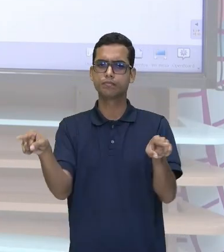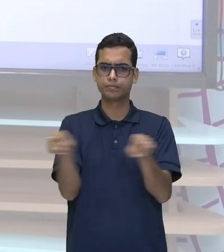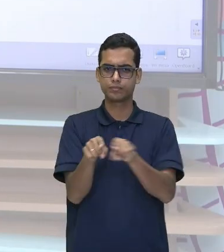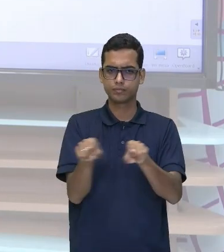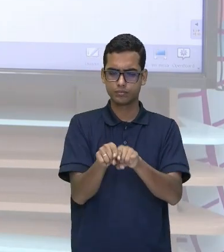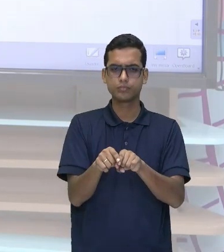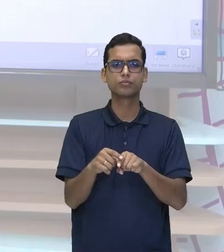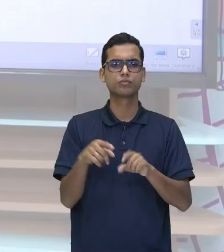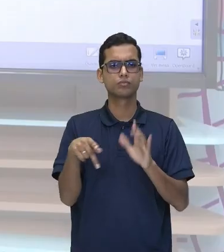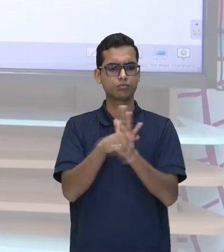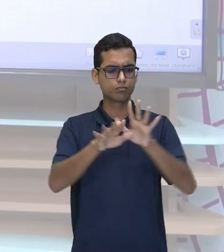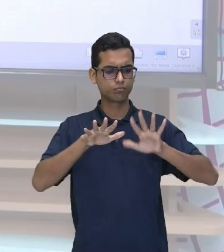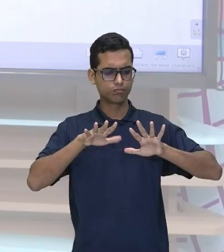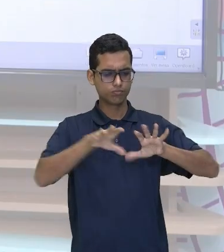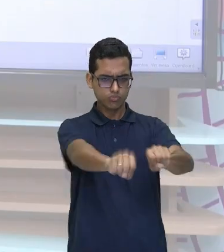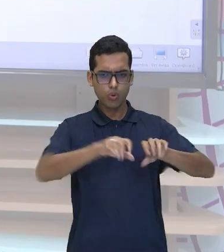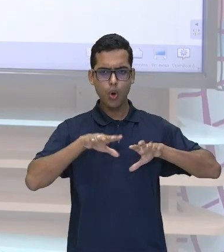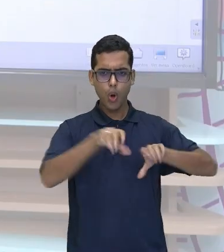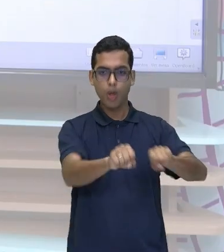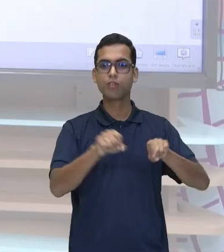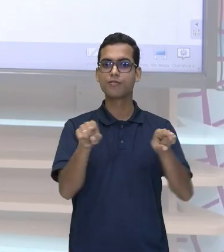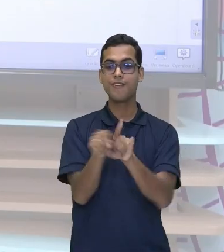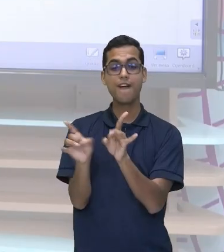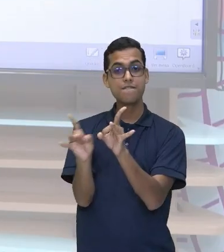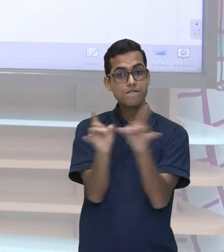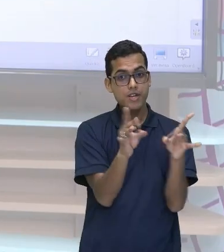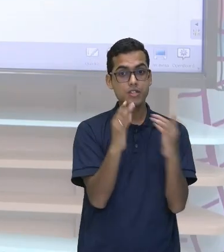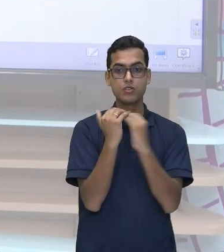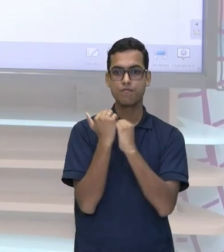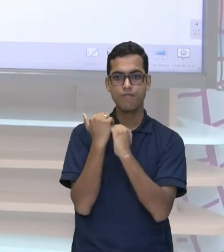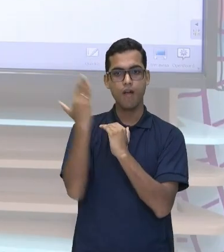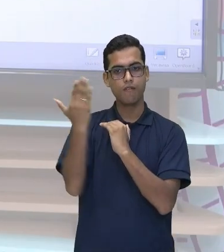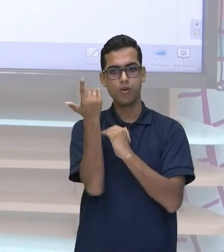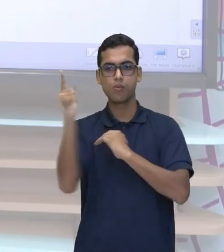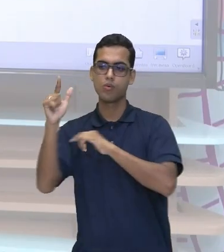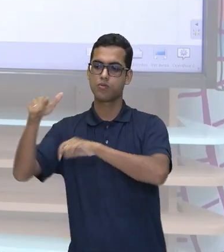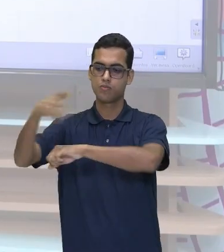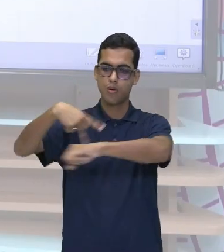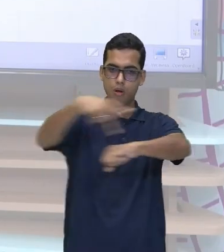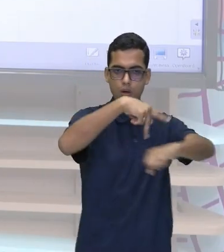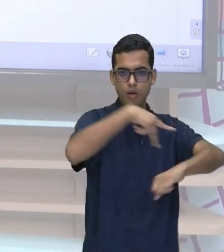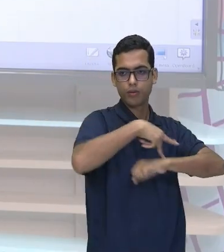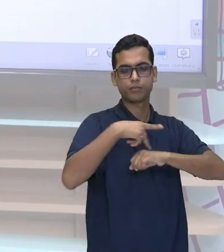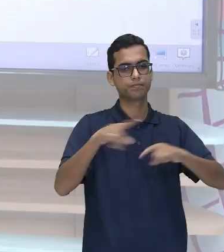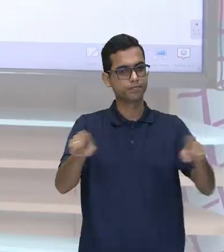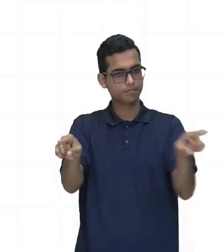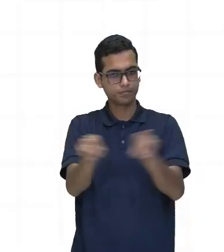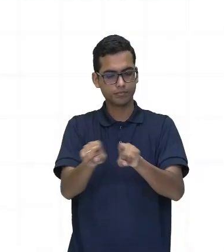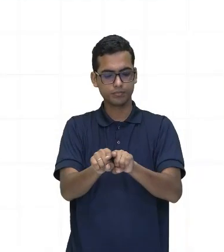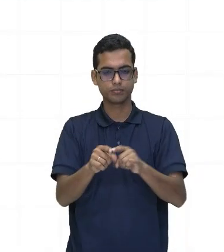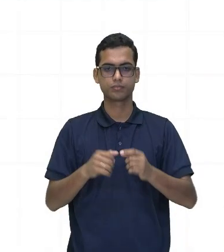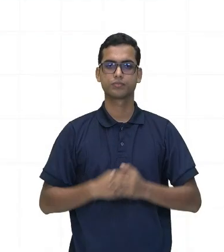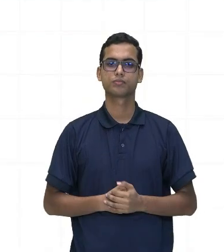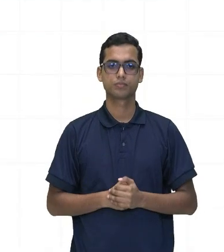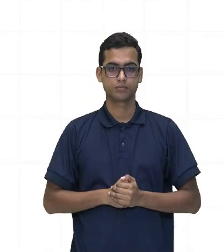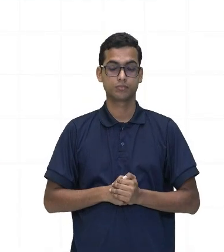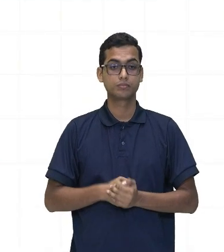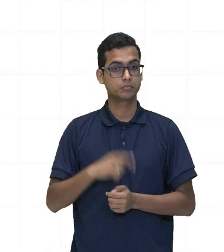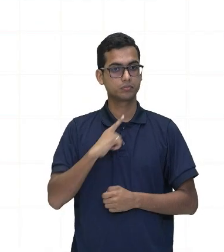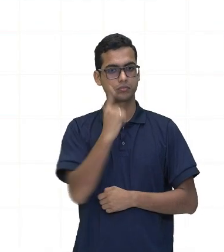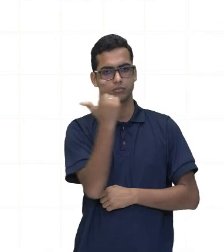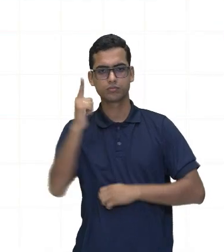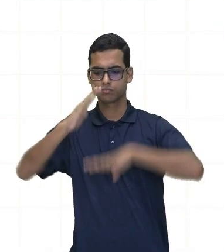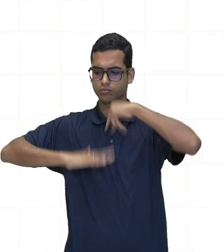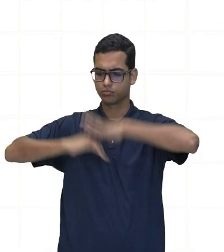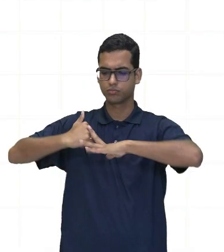esse açaí ele é exportado aí para vários outros países. Nós temos também os castanheiros, né, que eles